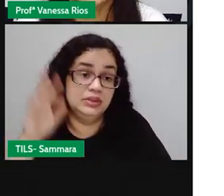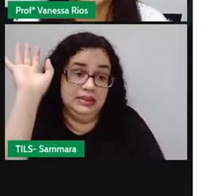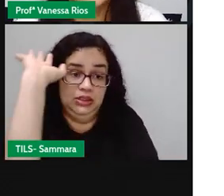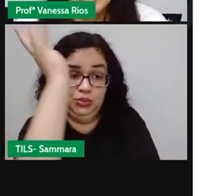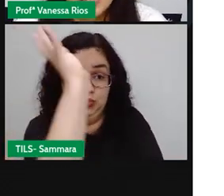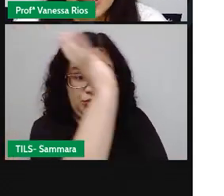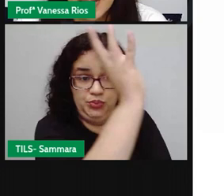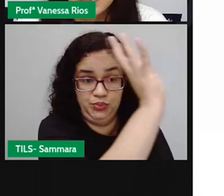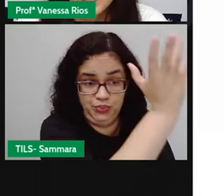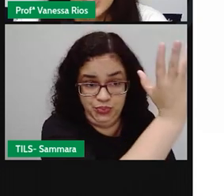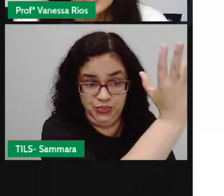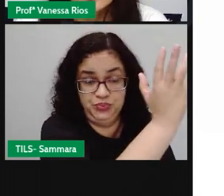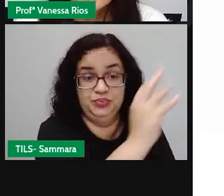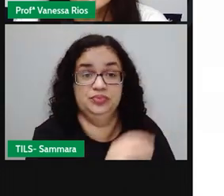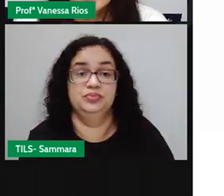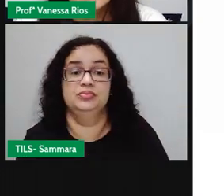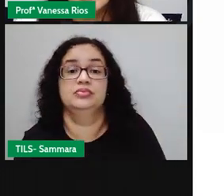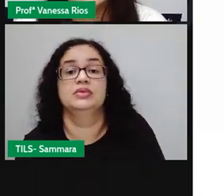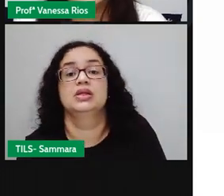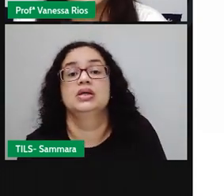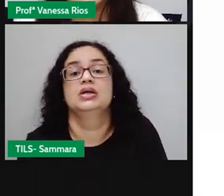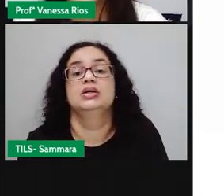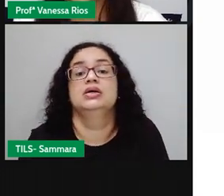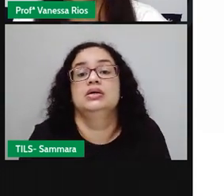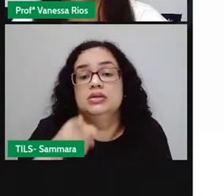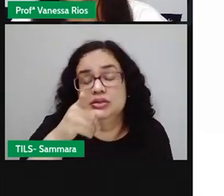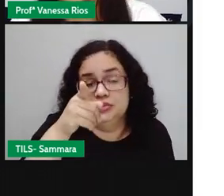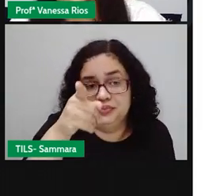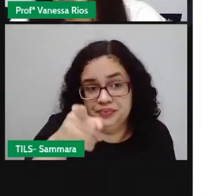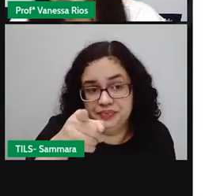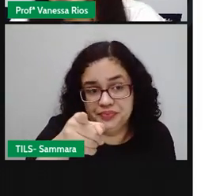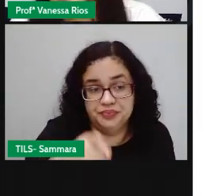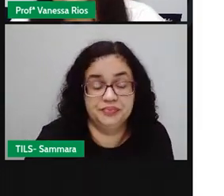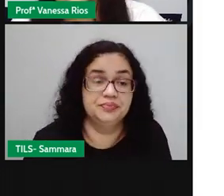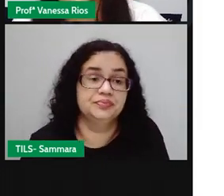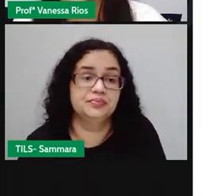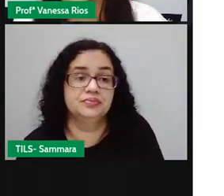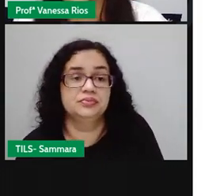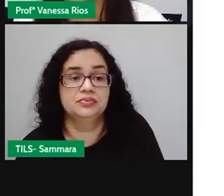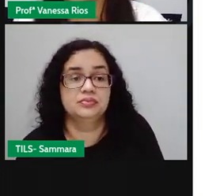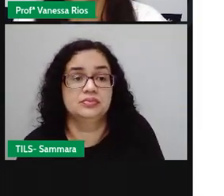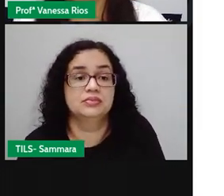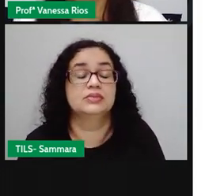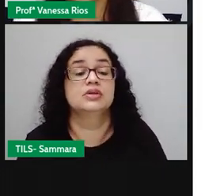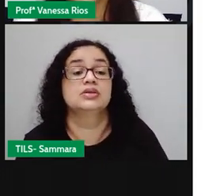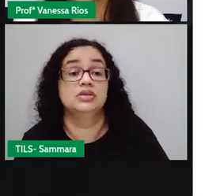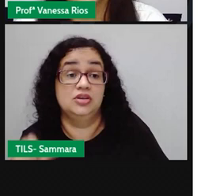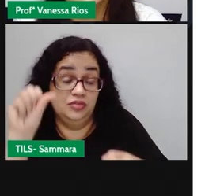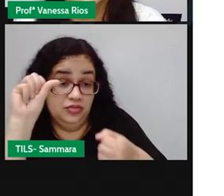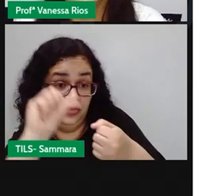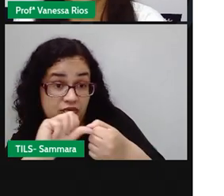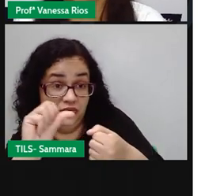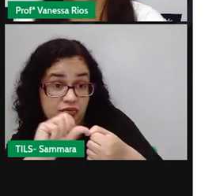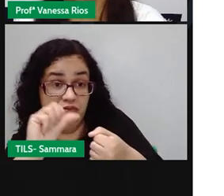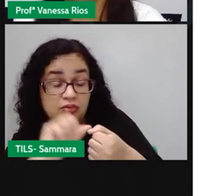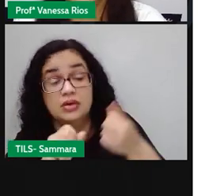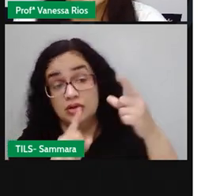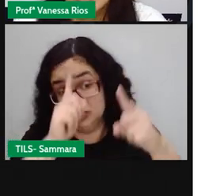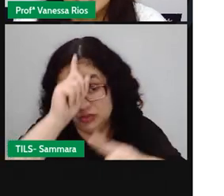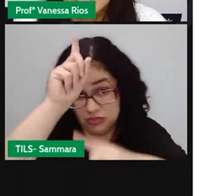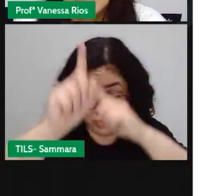pela natureza. Os materiais artificiais são aqueles que são fabricados, que